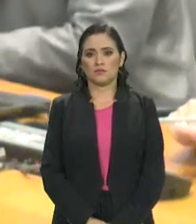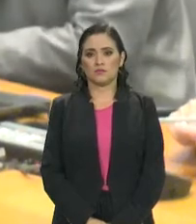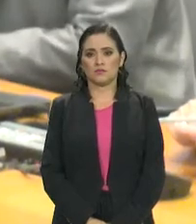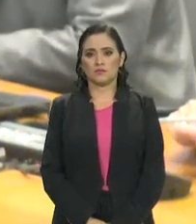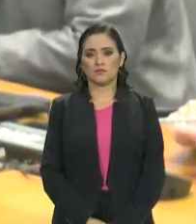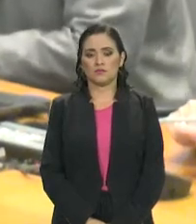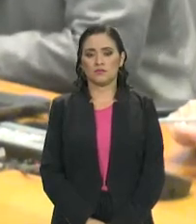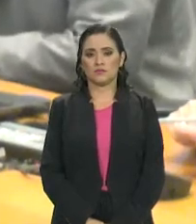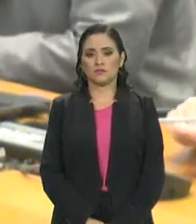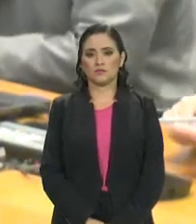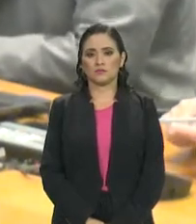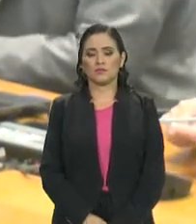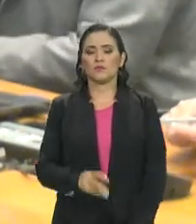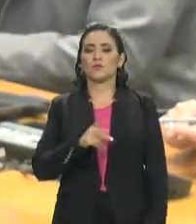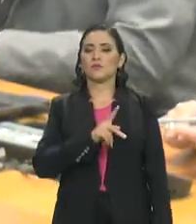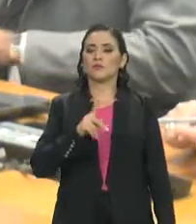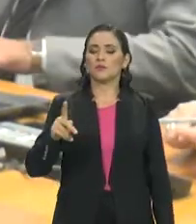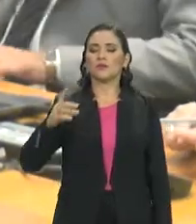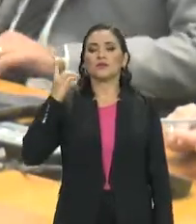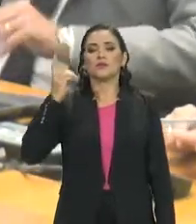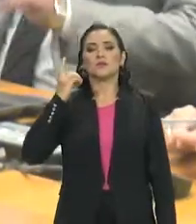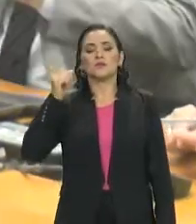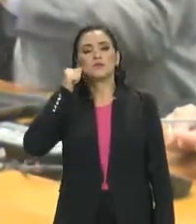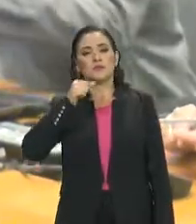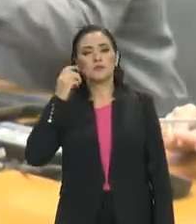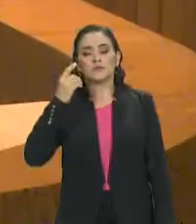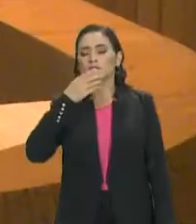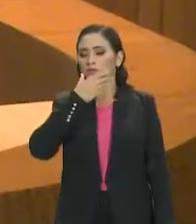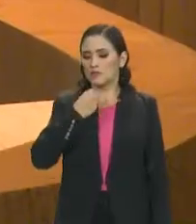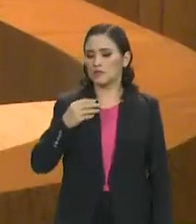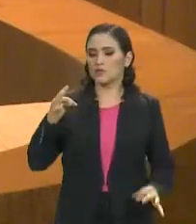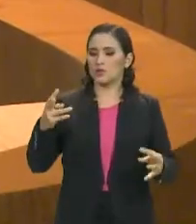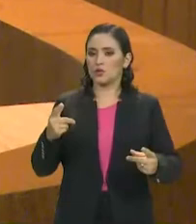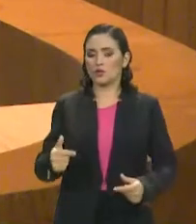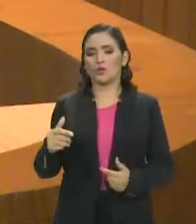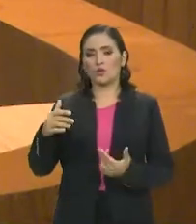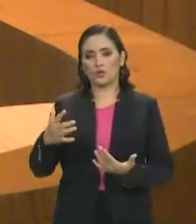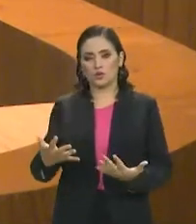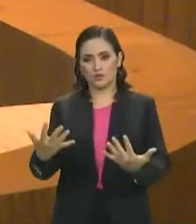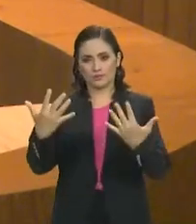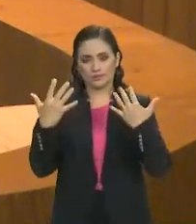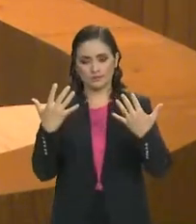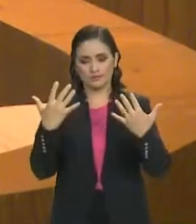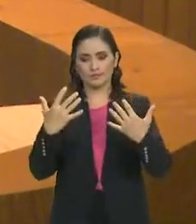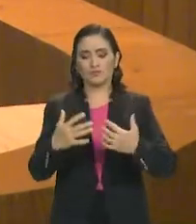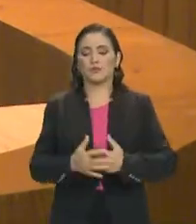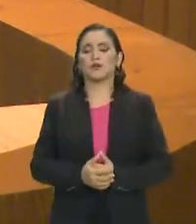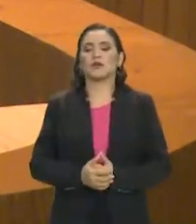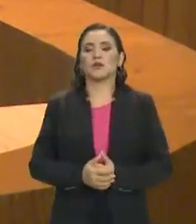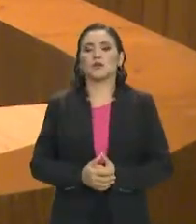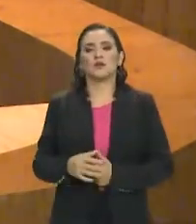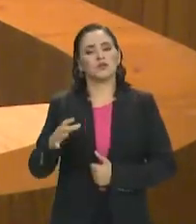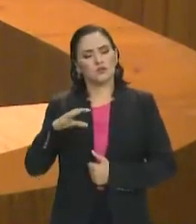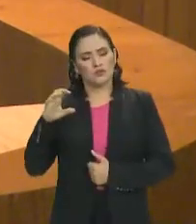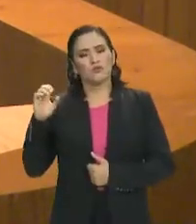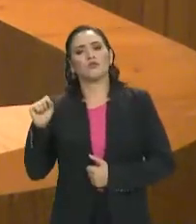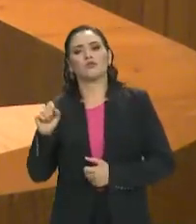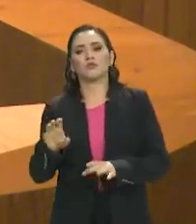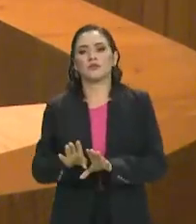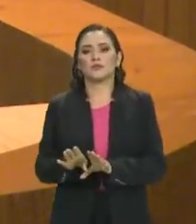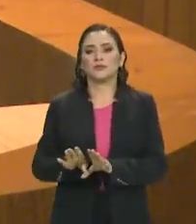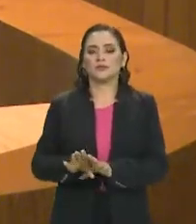Senhor presidente, senhoras deputadas, senhores deputados, todos que nos ouvem e nos assistem pela rádio e TV